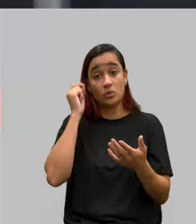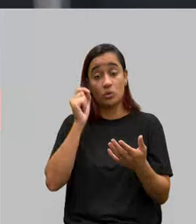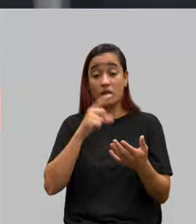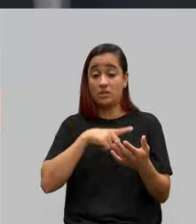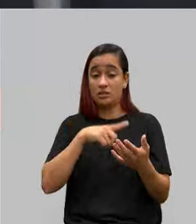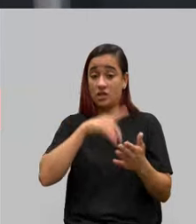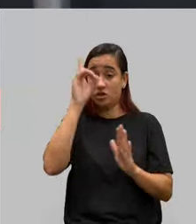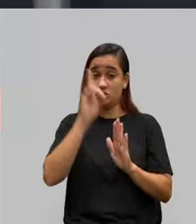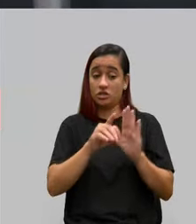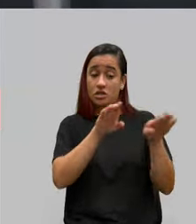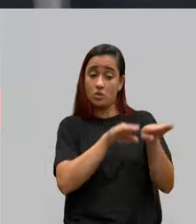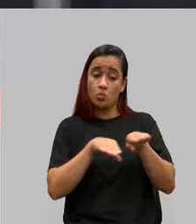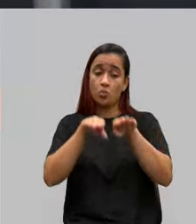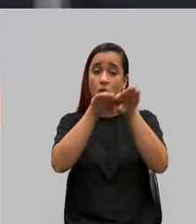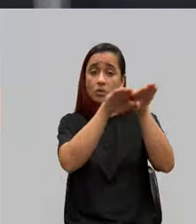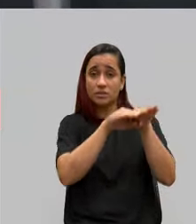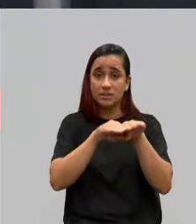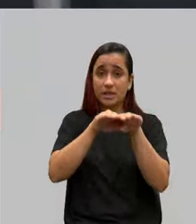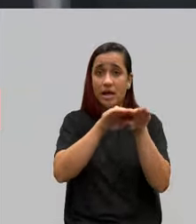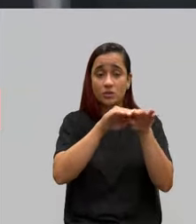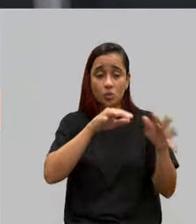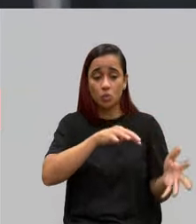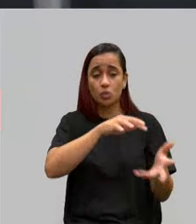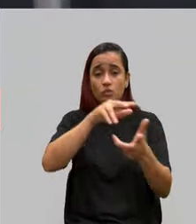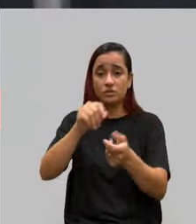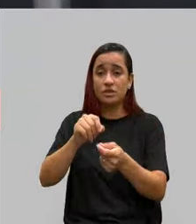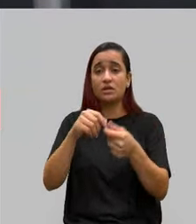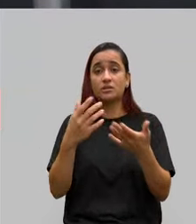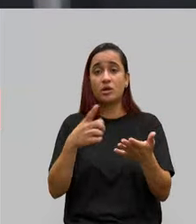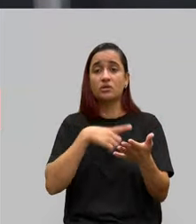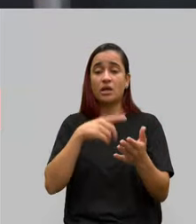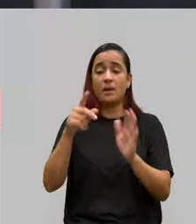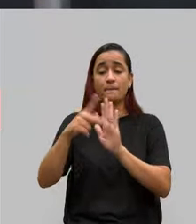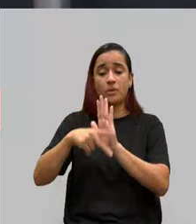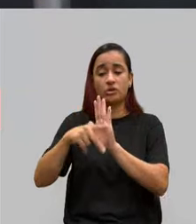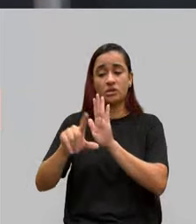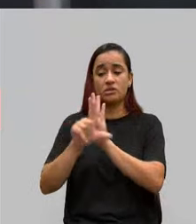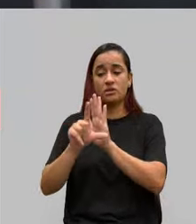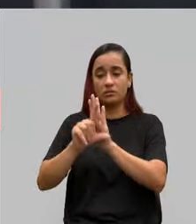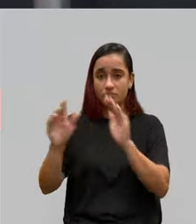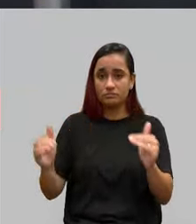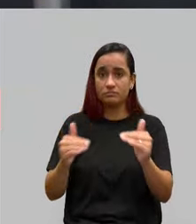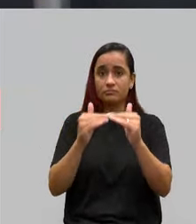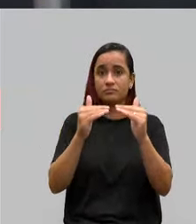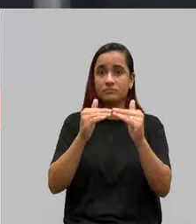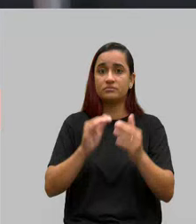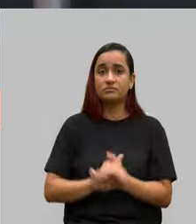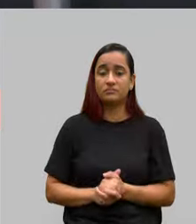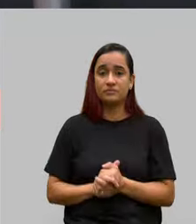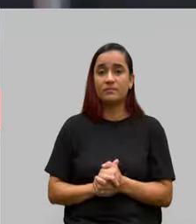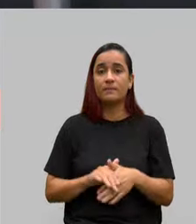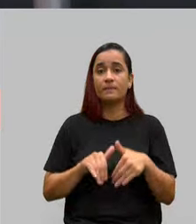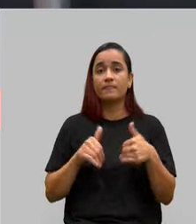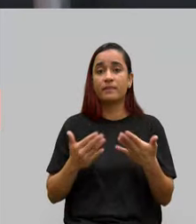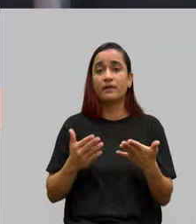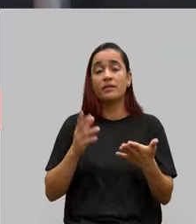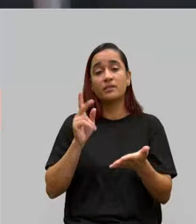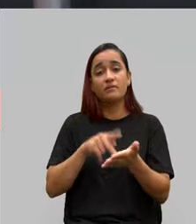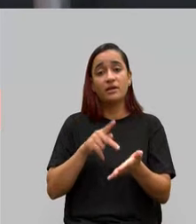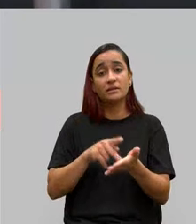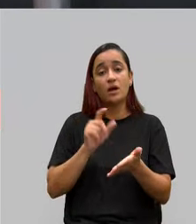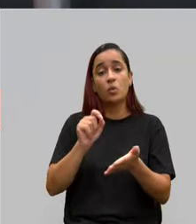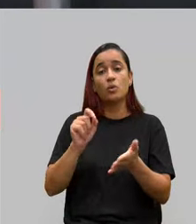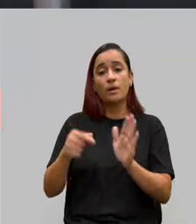da universalidade aqui no estabelecimento de um projeto de lei a liberdade que consta na nossa